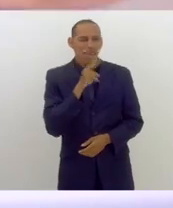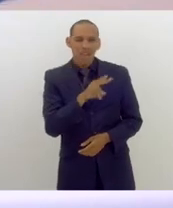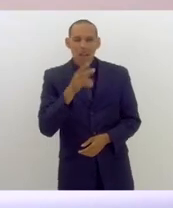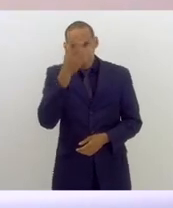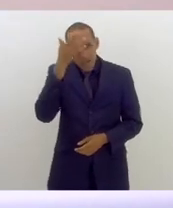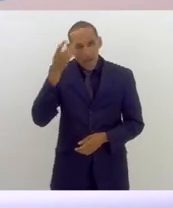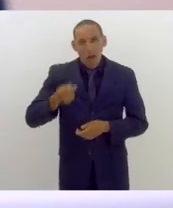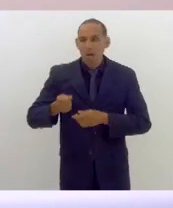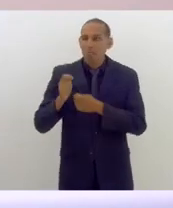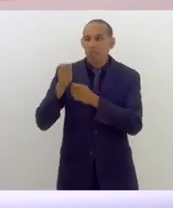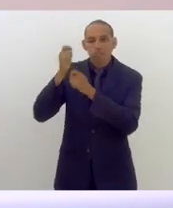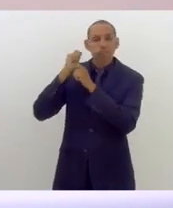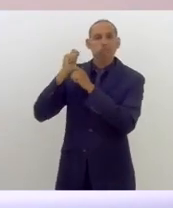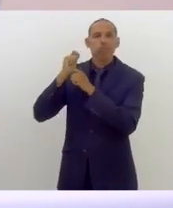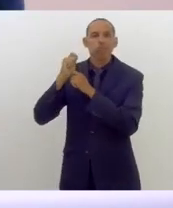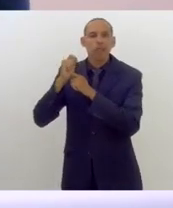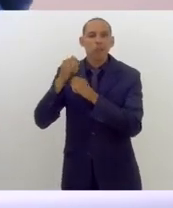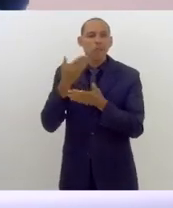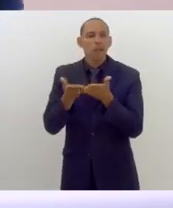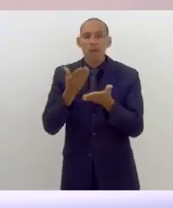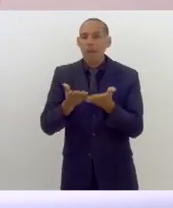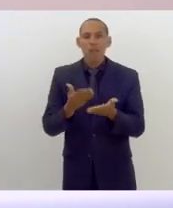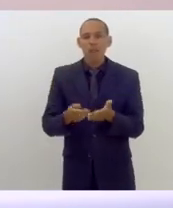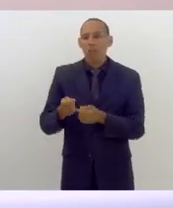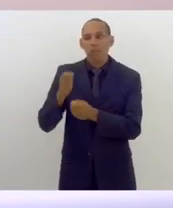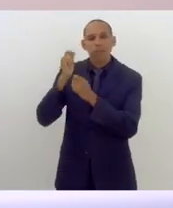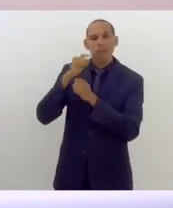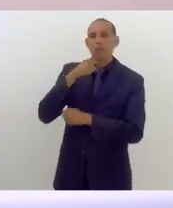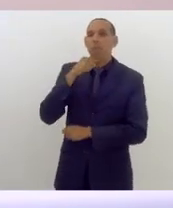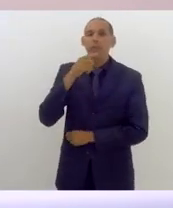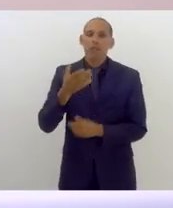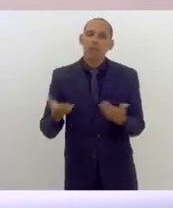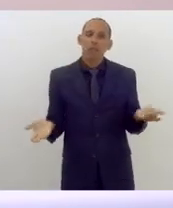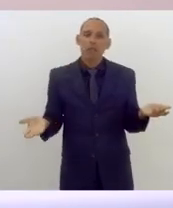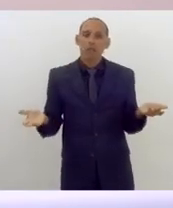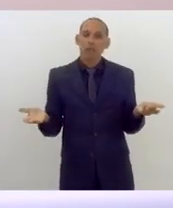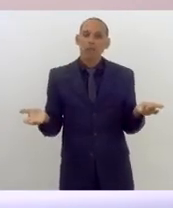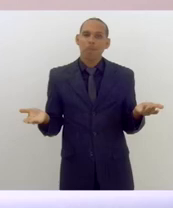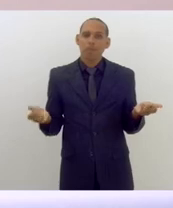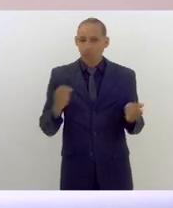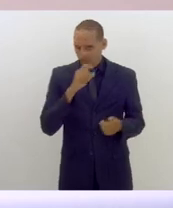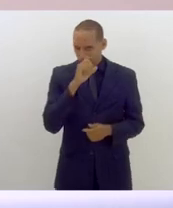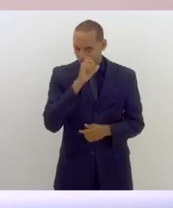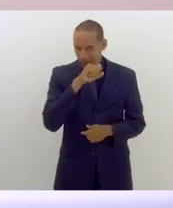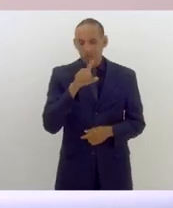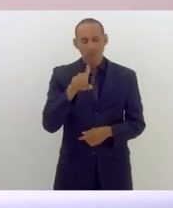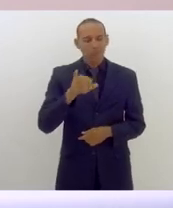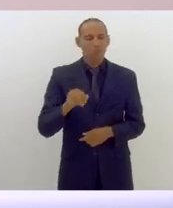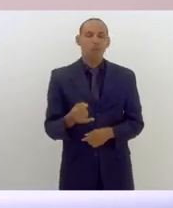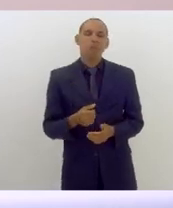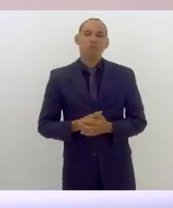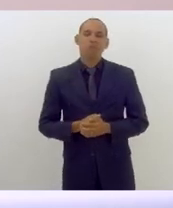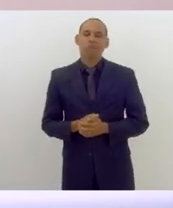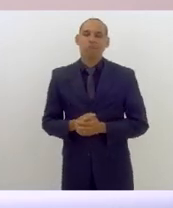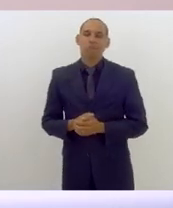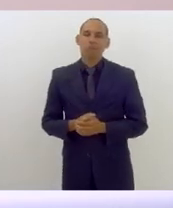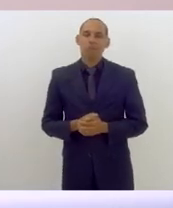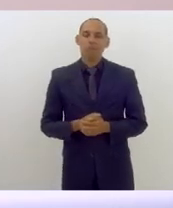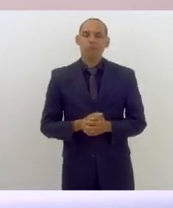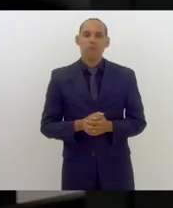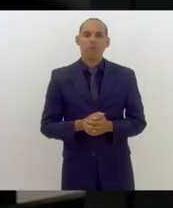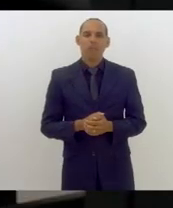do pescador e não empurrá-lo que ele não tá conseguindo pescar mais então voltando a fala até pegando esse gancho deputada